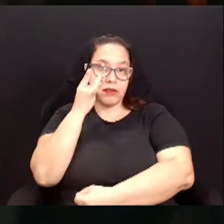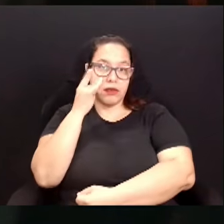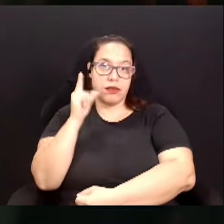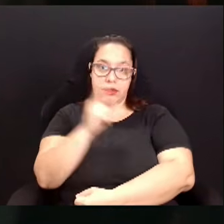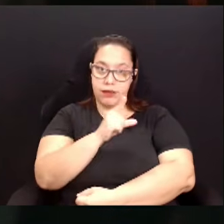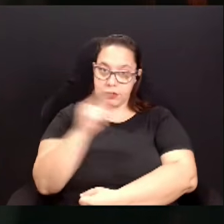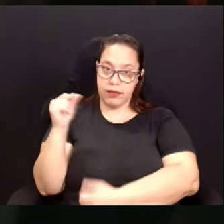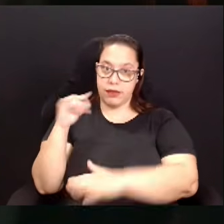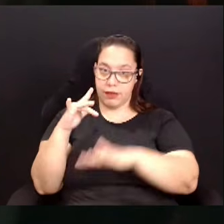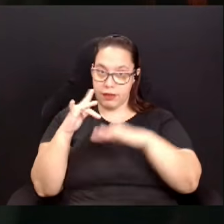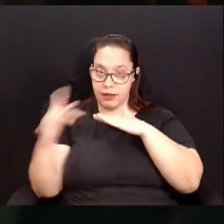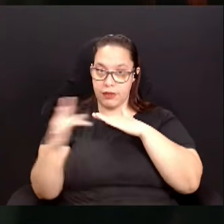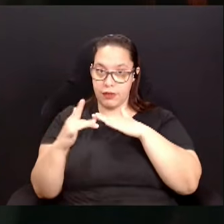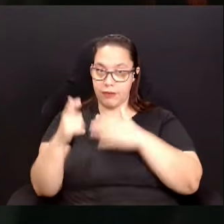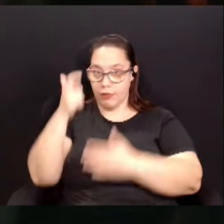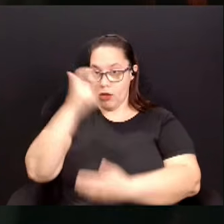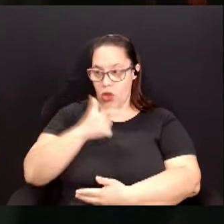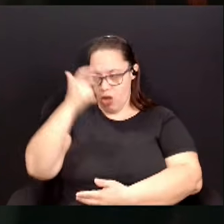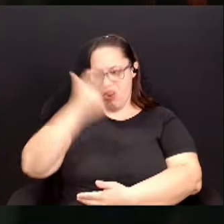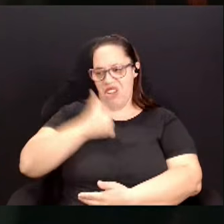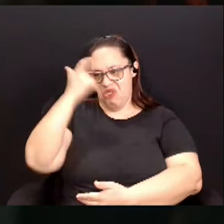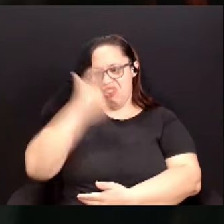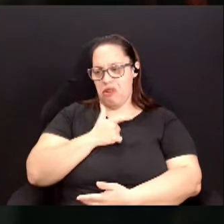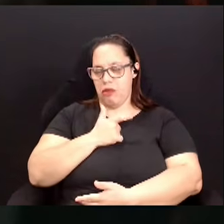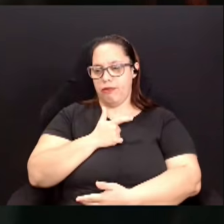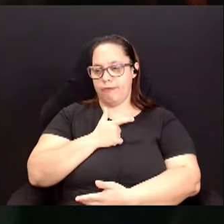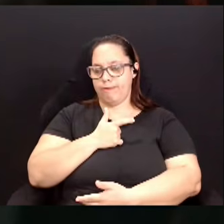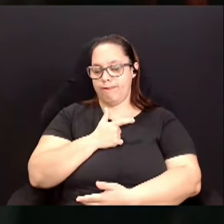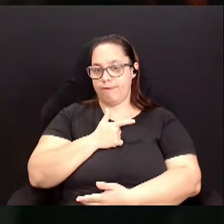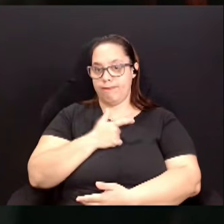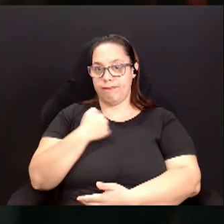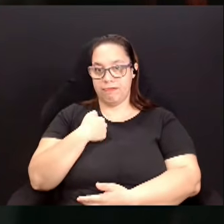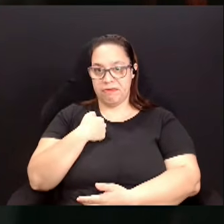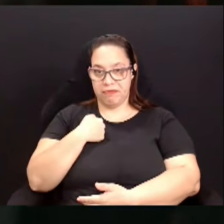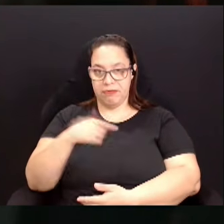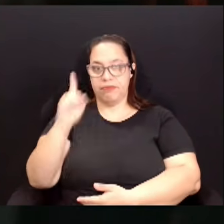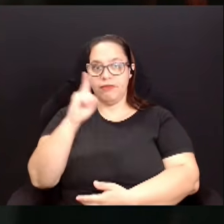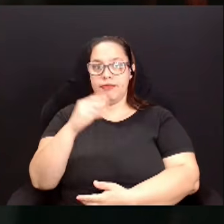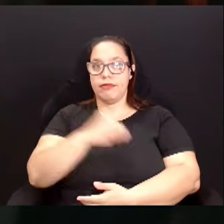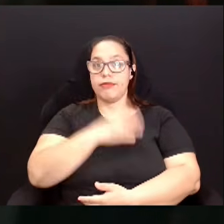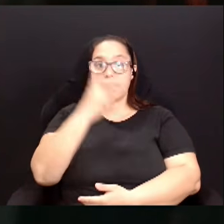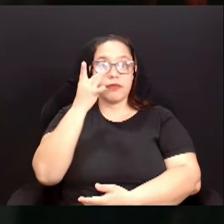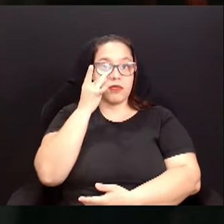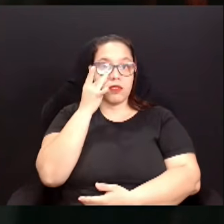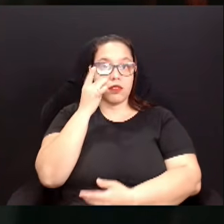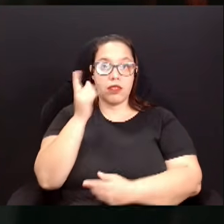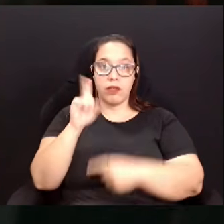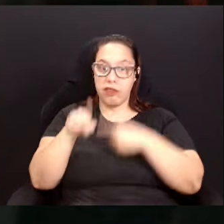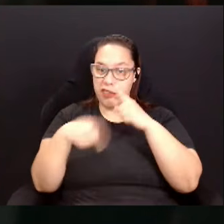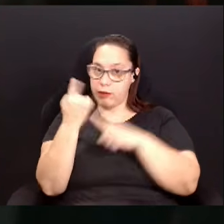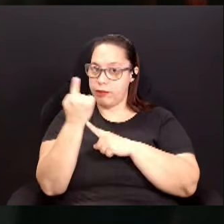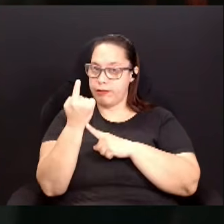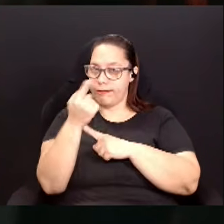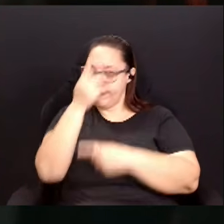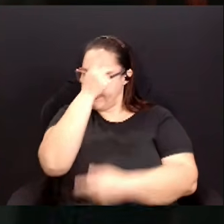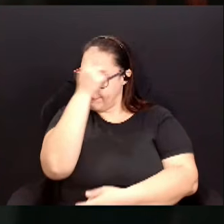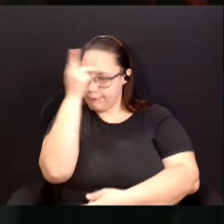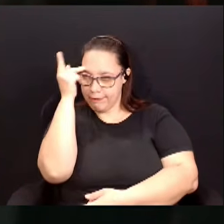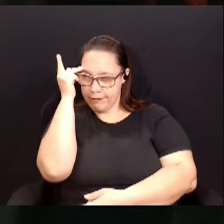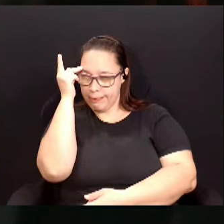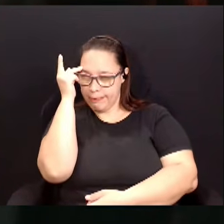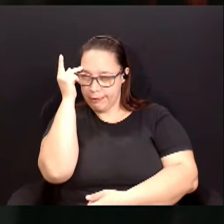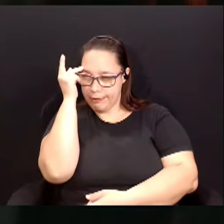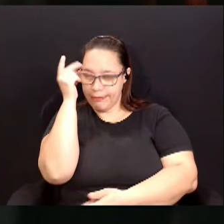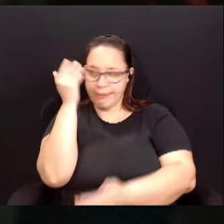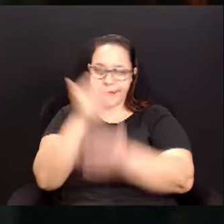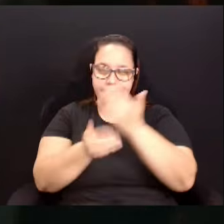eu, e aí você vai para uma conversa presencial, isso é potencializado, e as pessoas, elas estão perdendo a